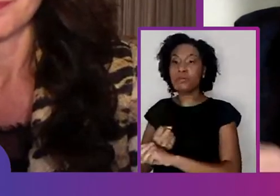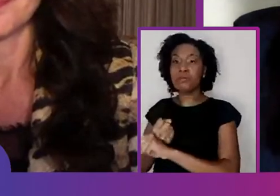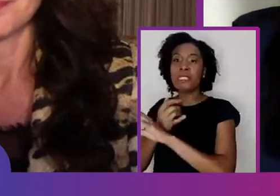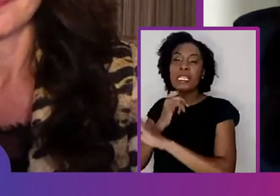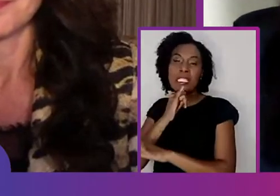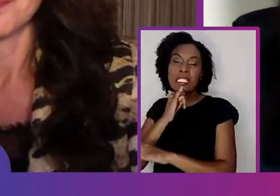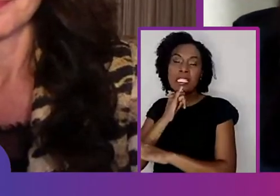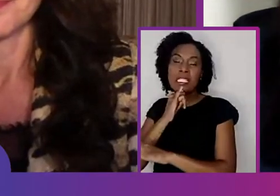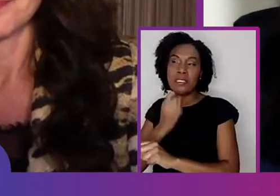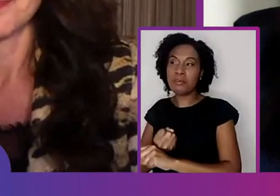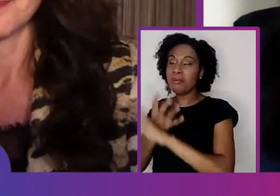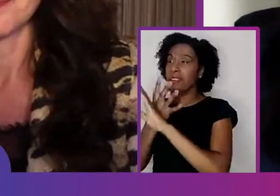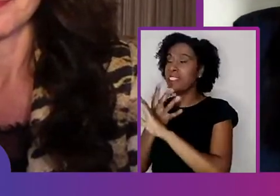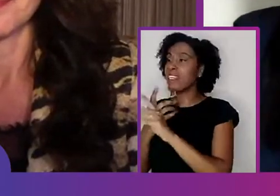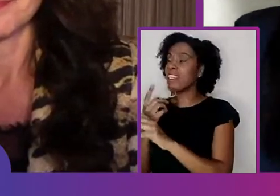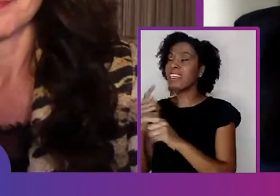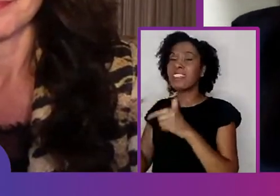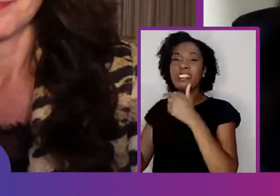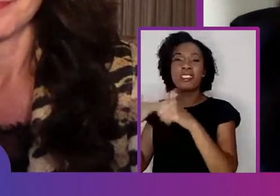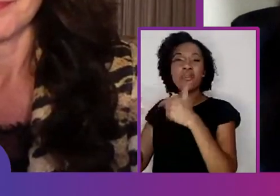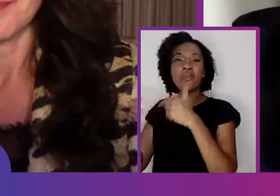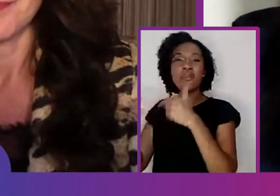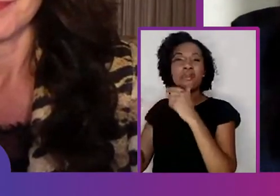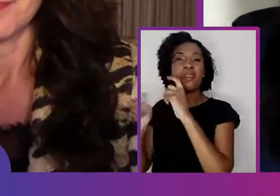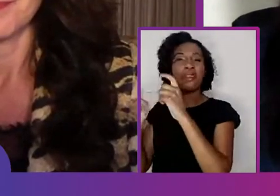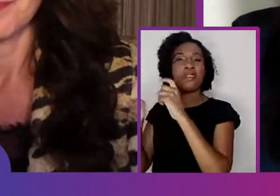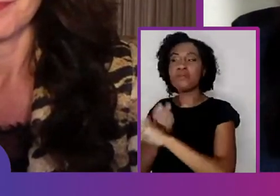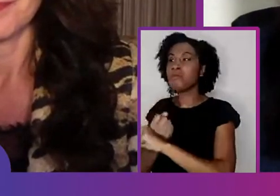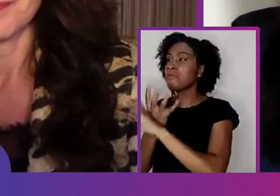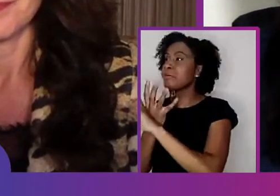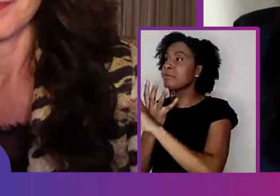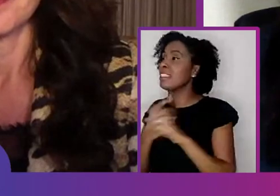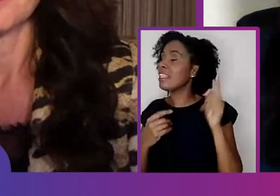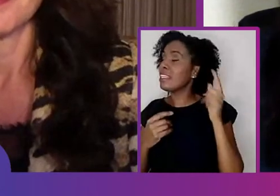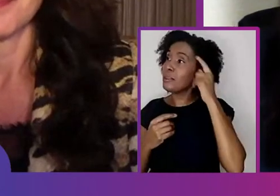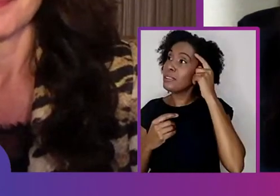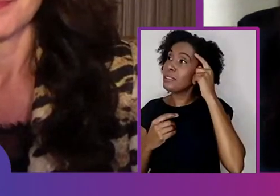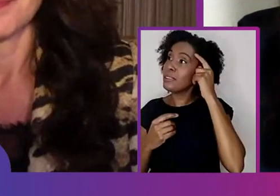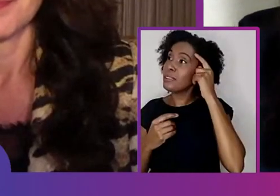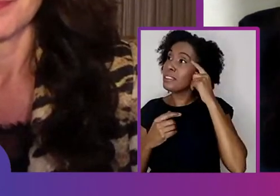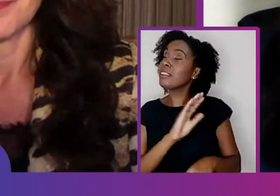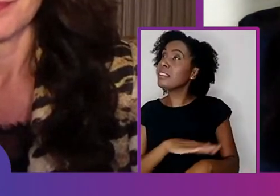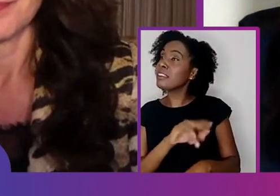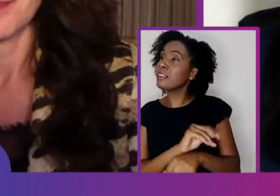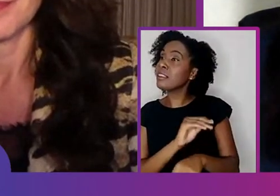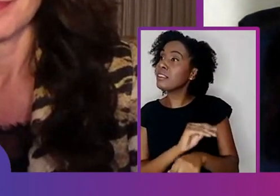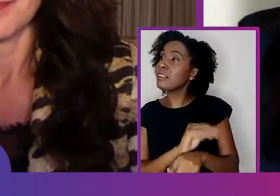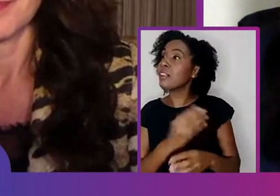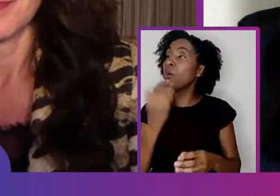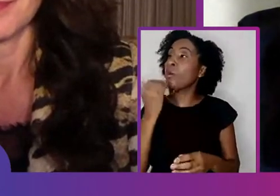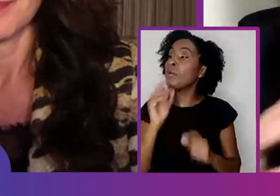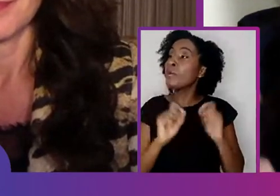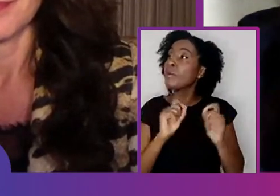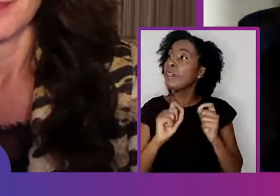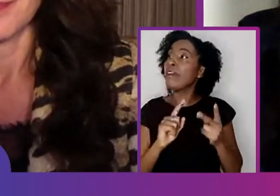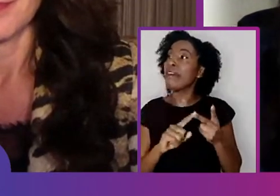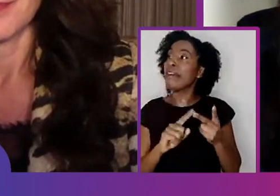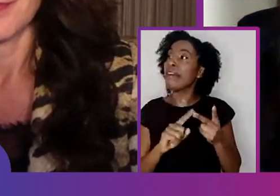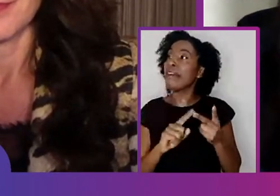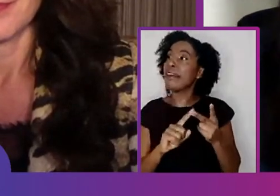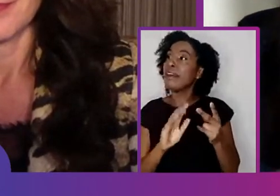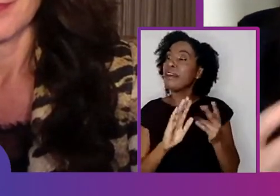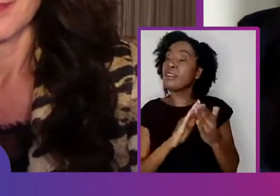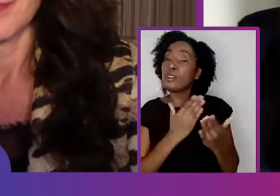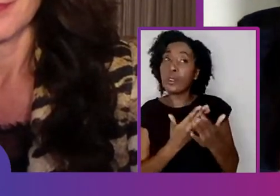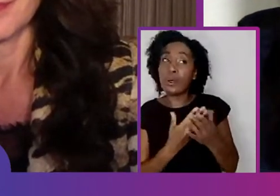né? Ou o que que vai dar de comer para as crianças, ou como ajuda as crianças no processo de escolarização, de homeschooling. Então, não é uma